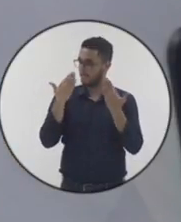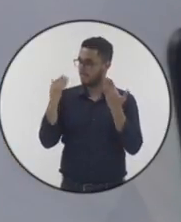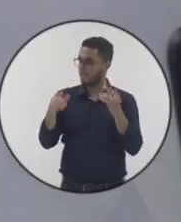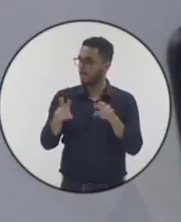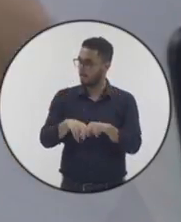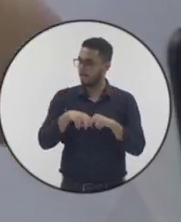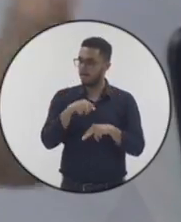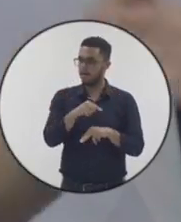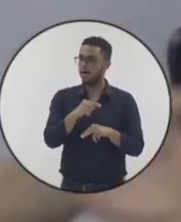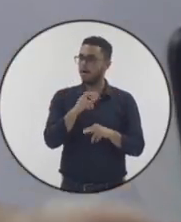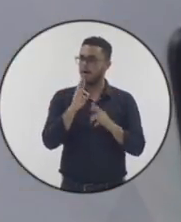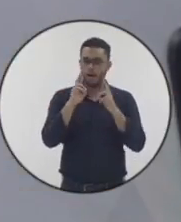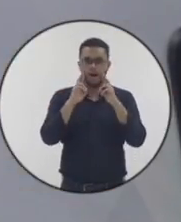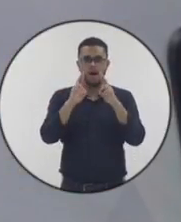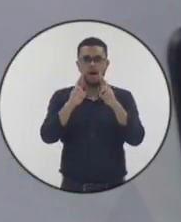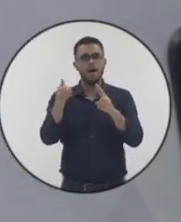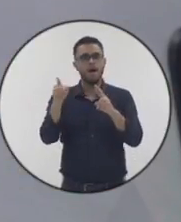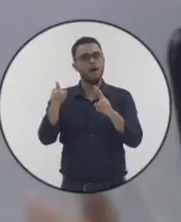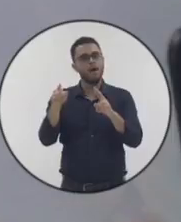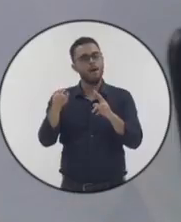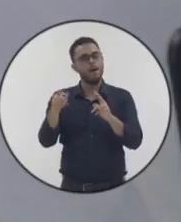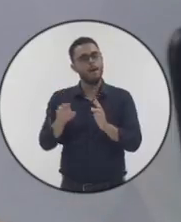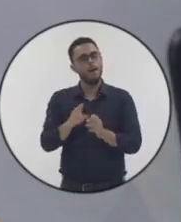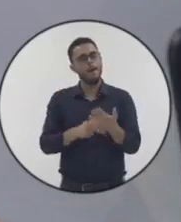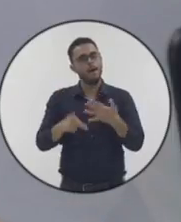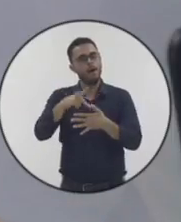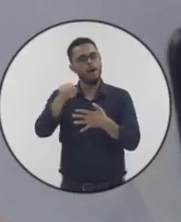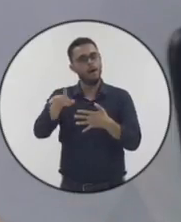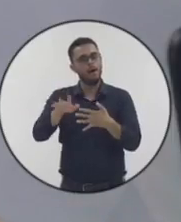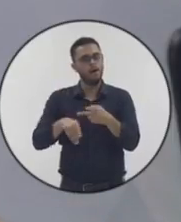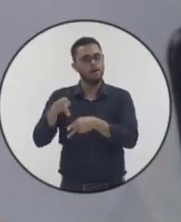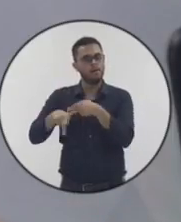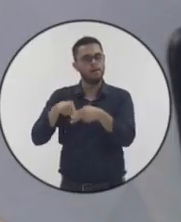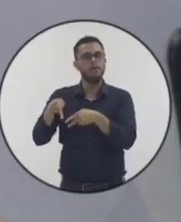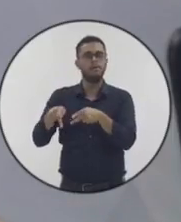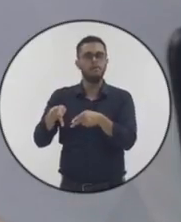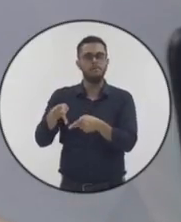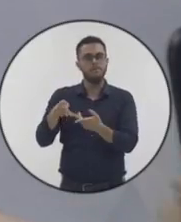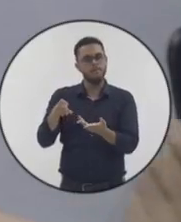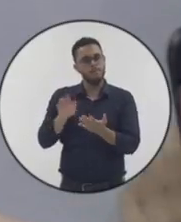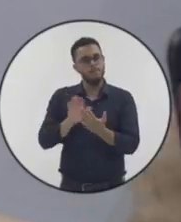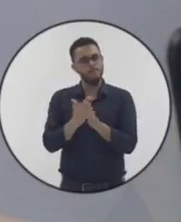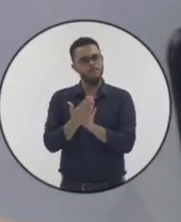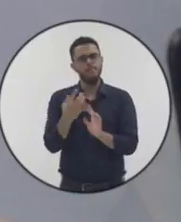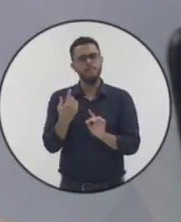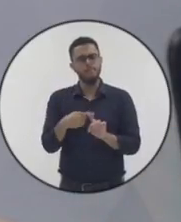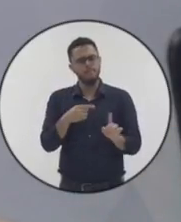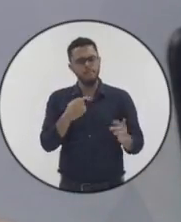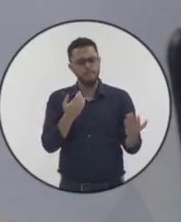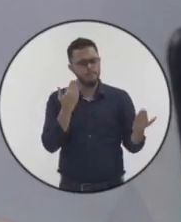desse respeito ao protagonismo da população trans, que acho que a psicologia soube, de alguma maneira, poder